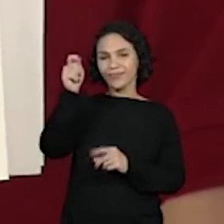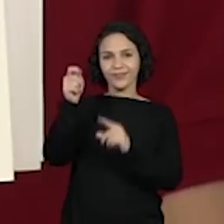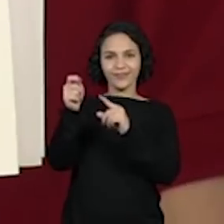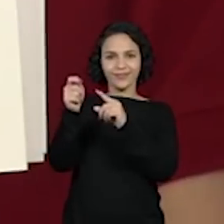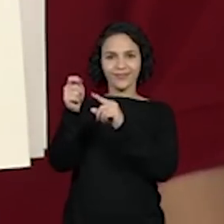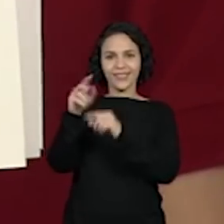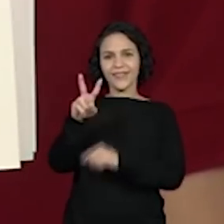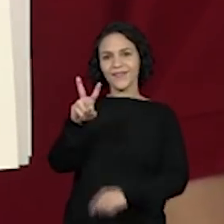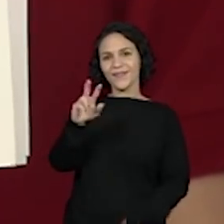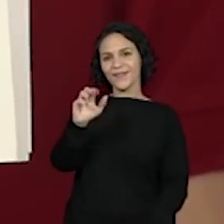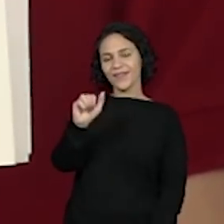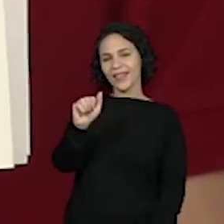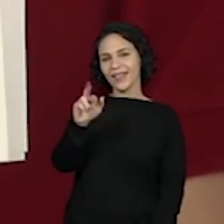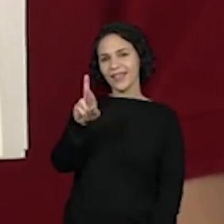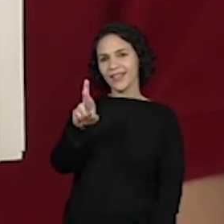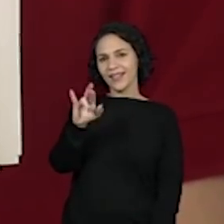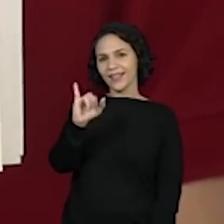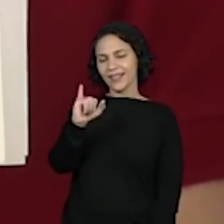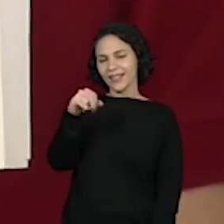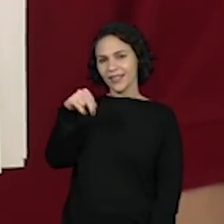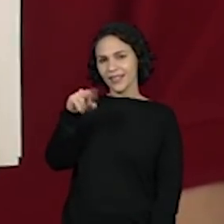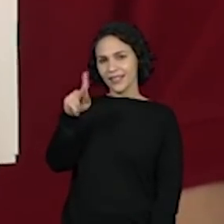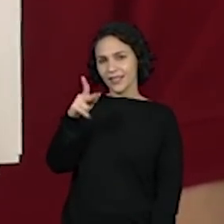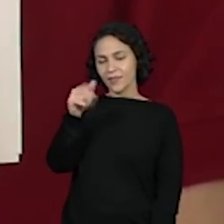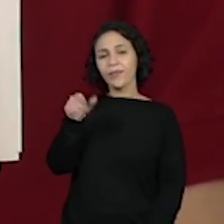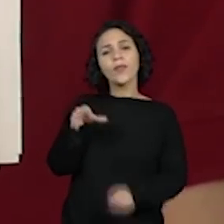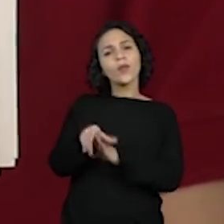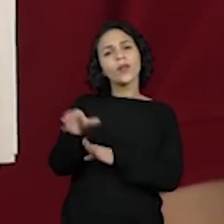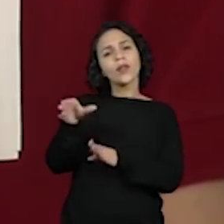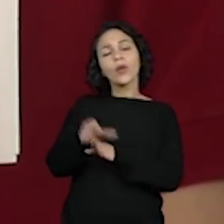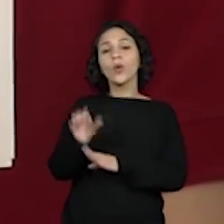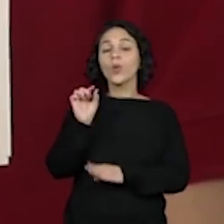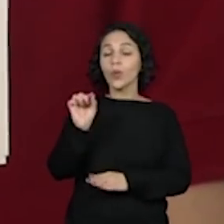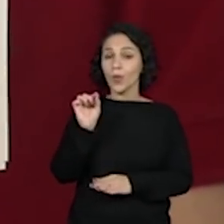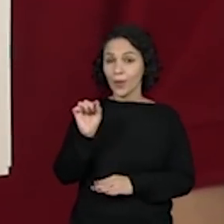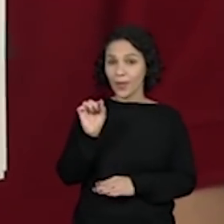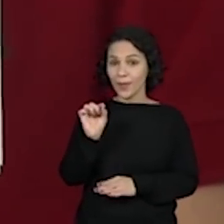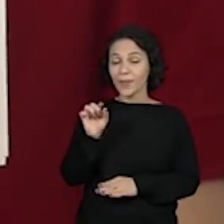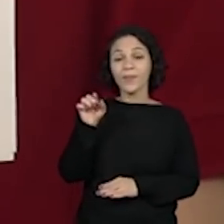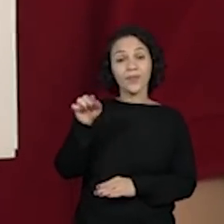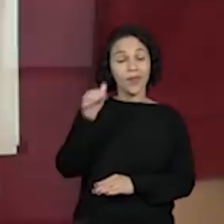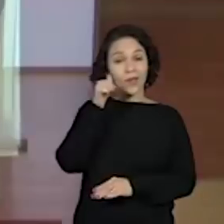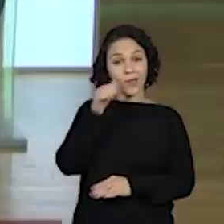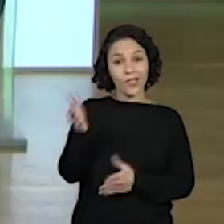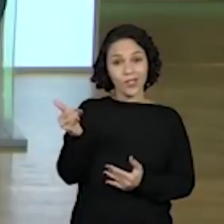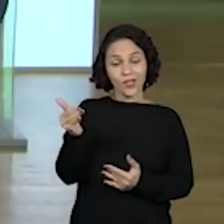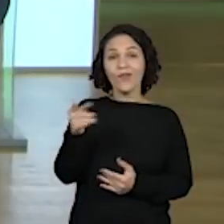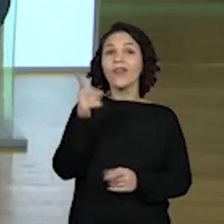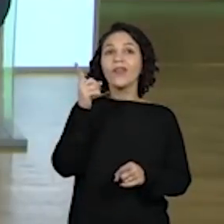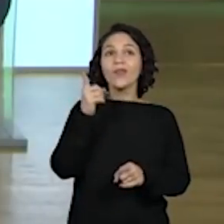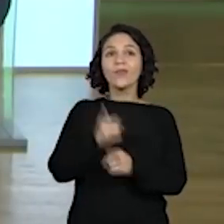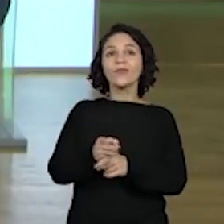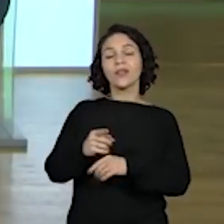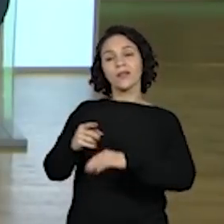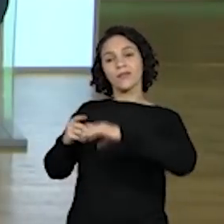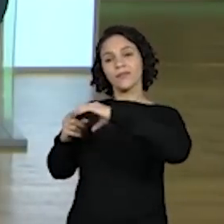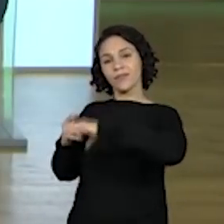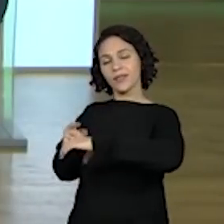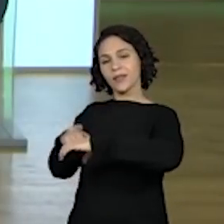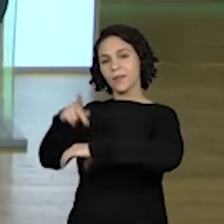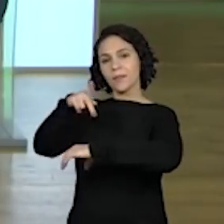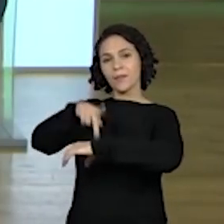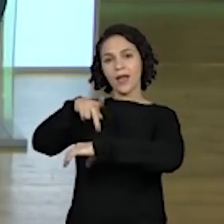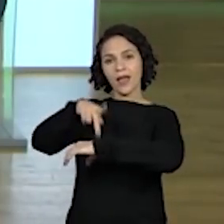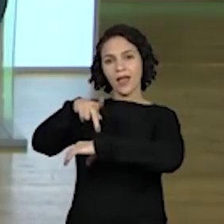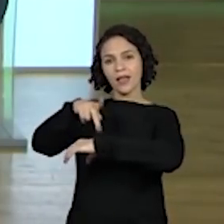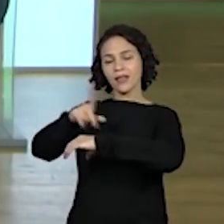varinha. Isso. E as orientações eram para que a jovem usasse a varinha quando encontrasse uma pedra e um